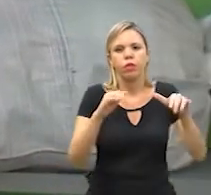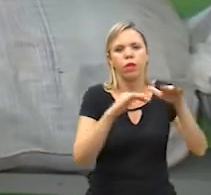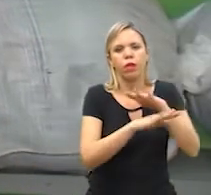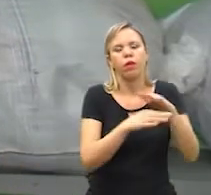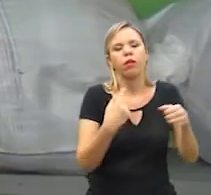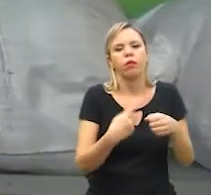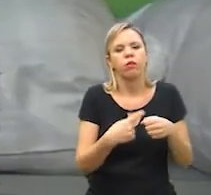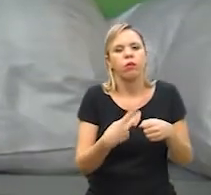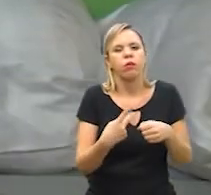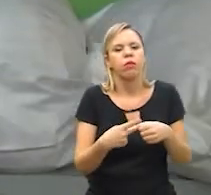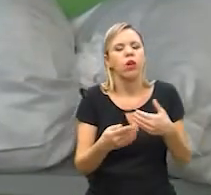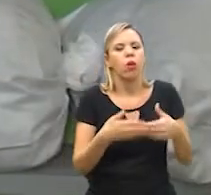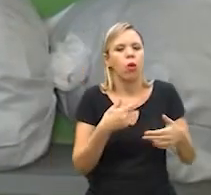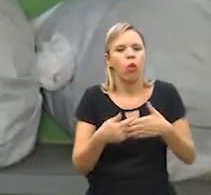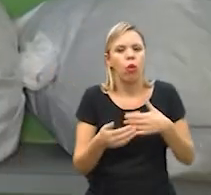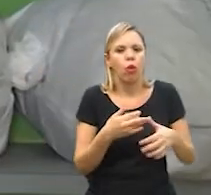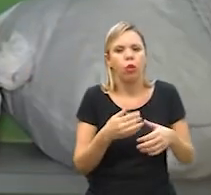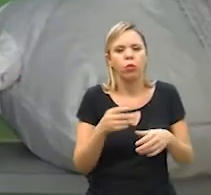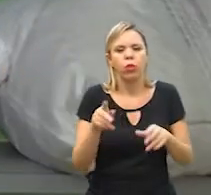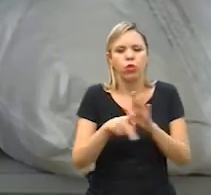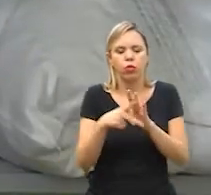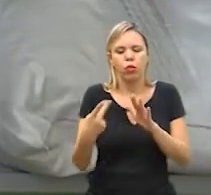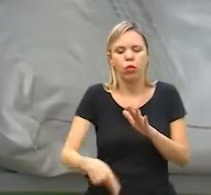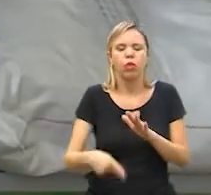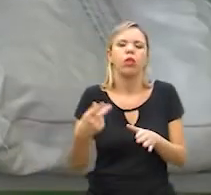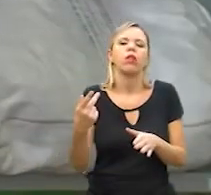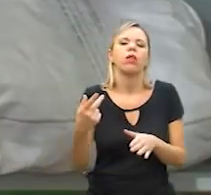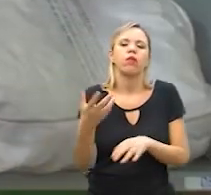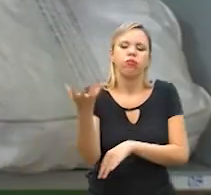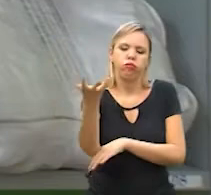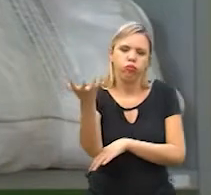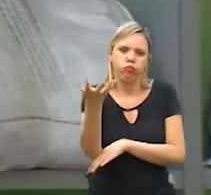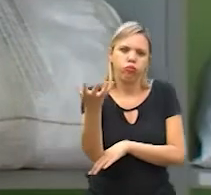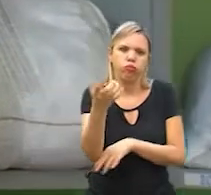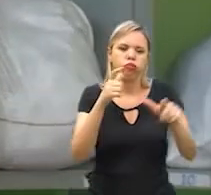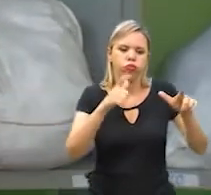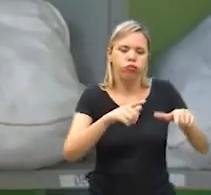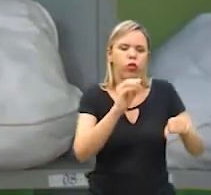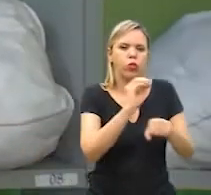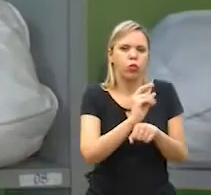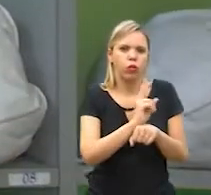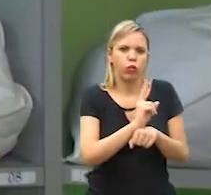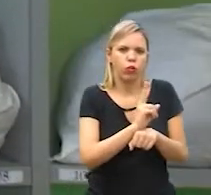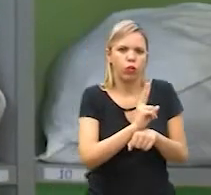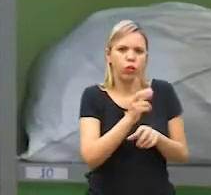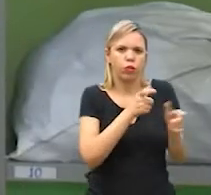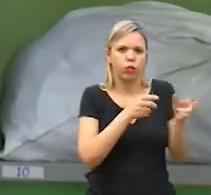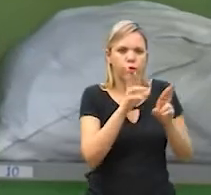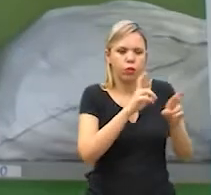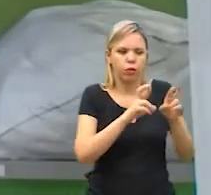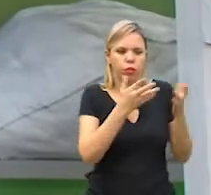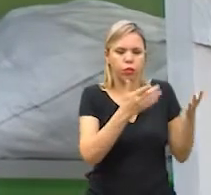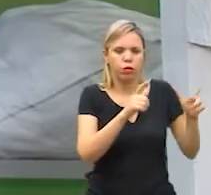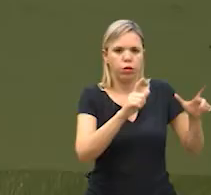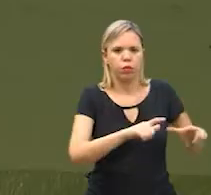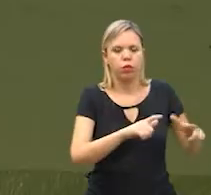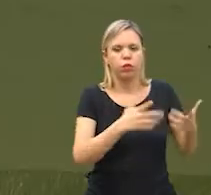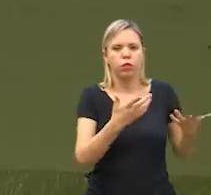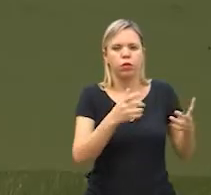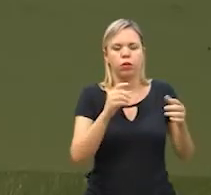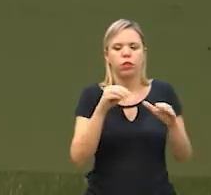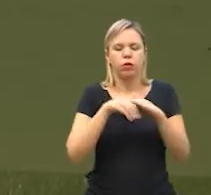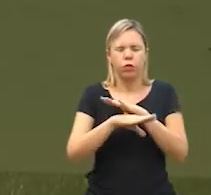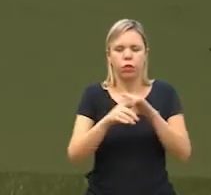No Bagageiro Municipal, qualquer pertence de um morador de rua tem um cantinho protegido e vigiado.